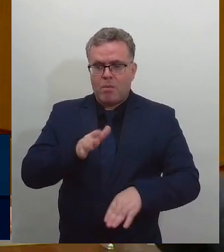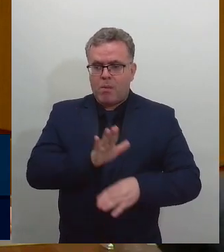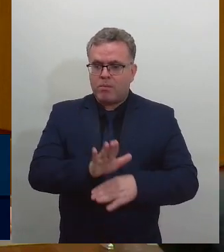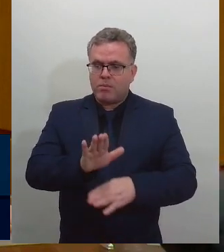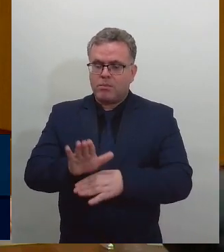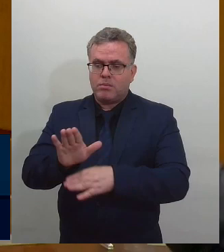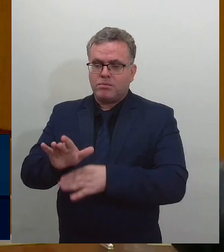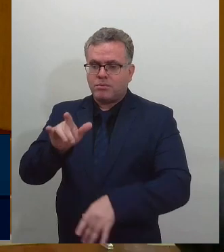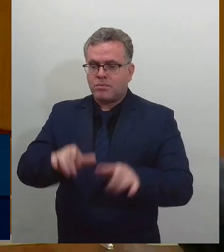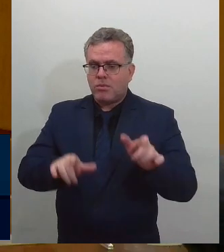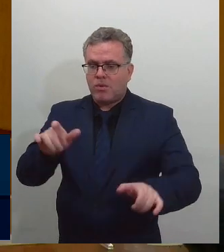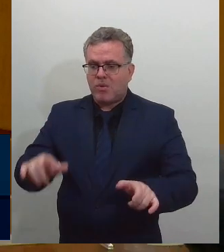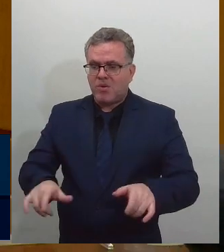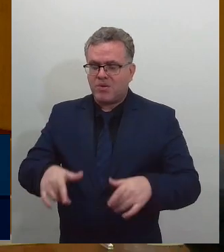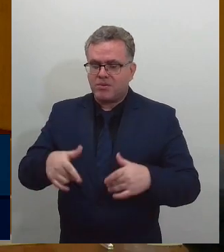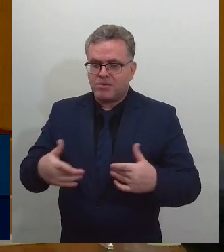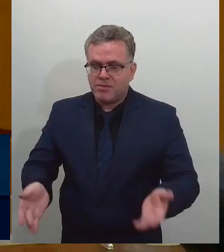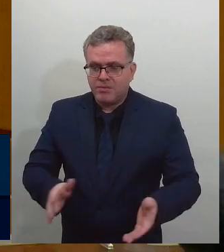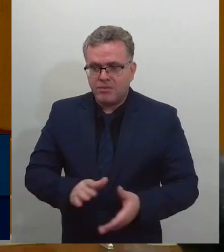associados. São